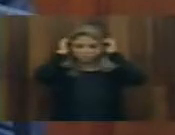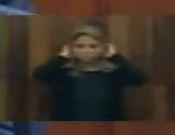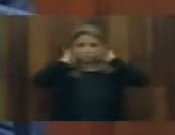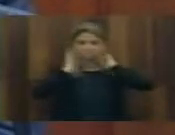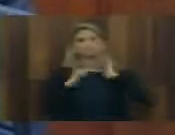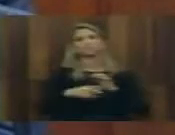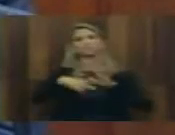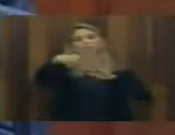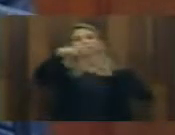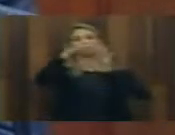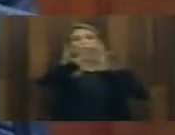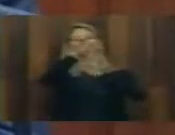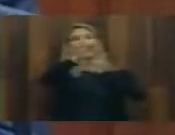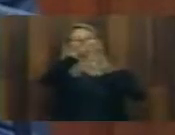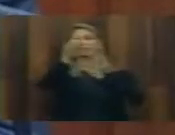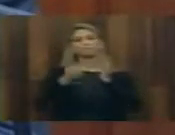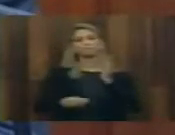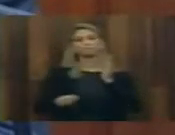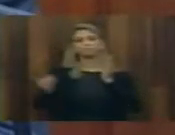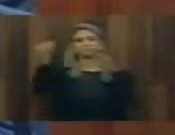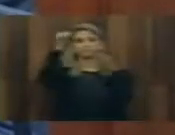Projeto de emenda supressiva